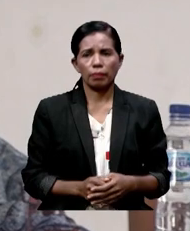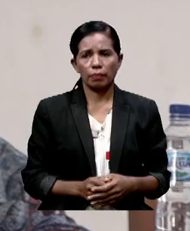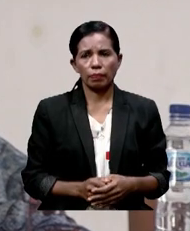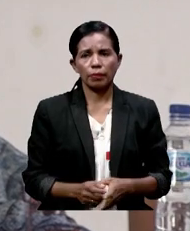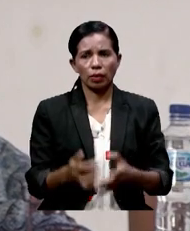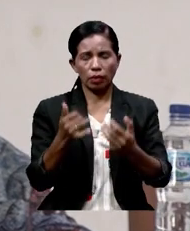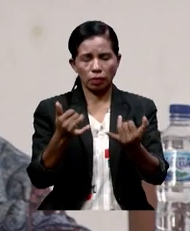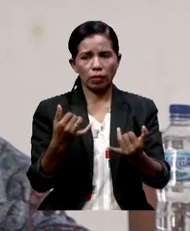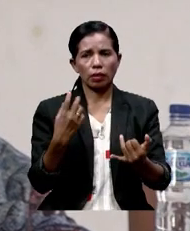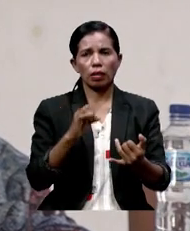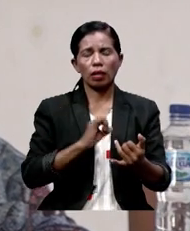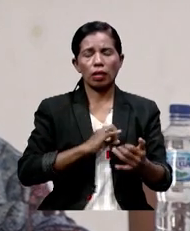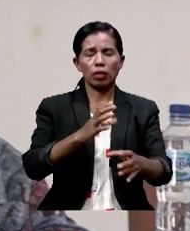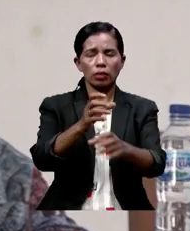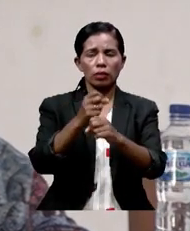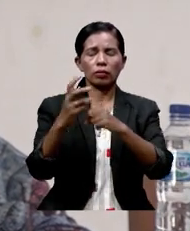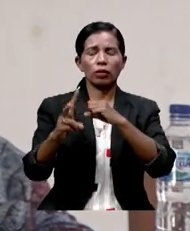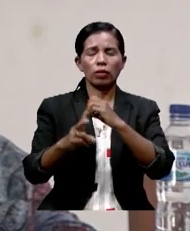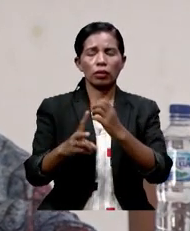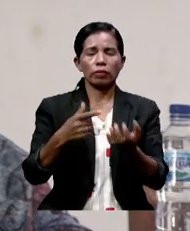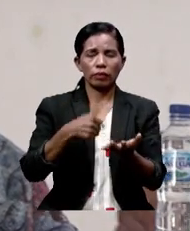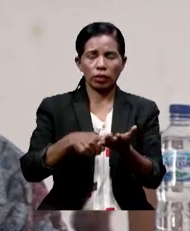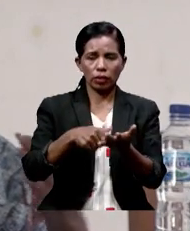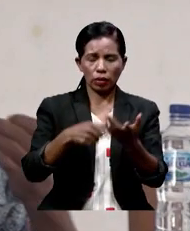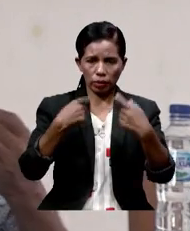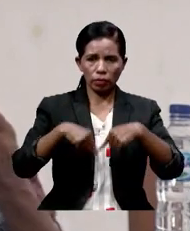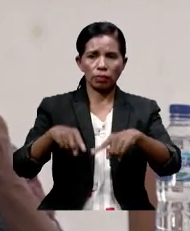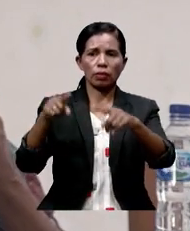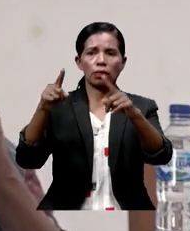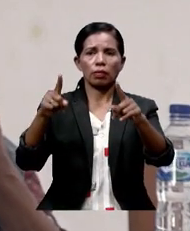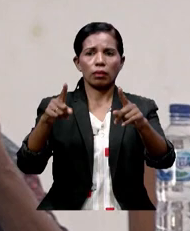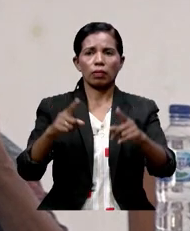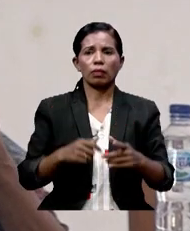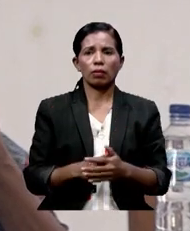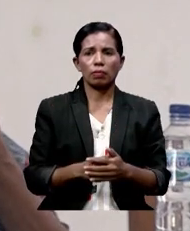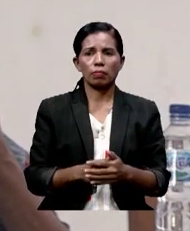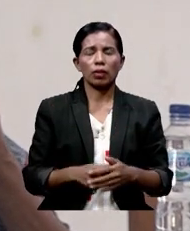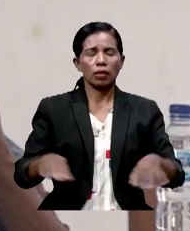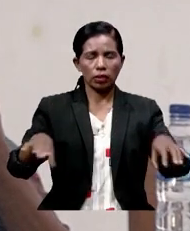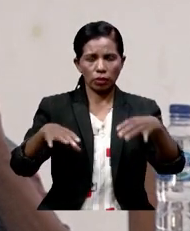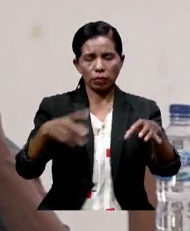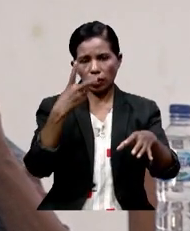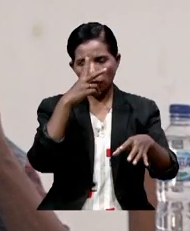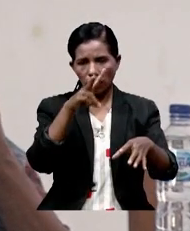Agora, quando não, ao cima o convite, a tu para falar. Não vai o serviço rumo, para